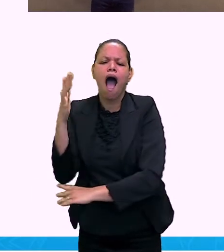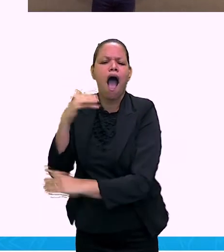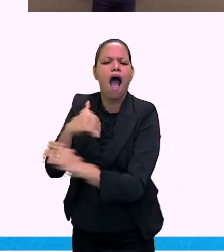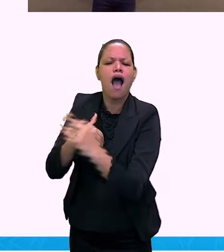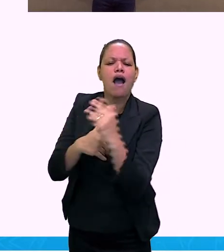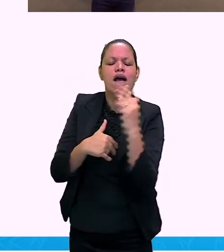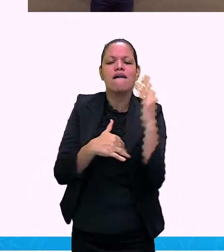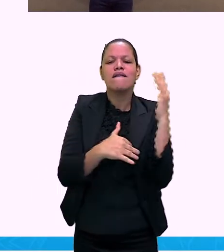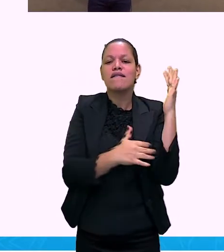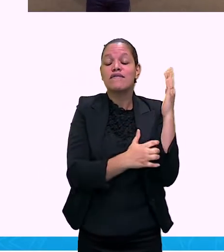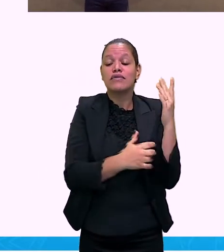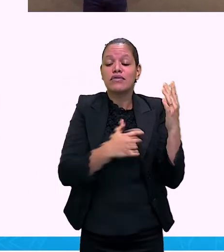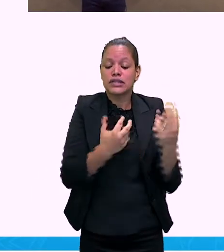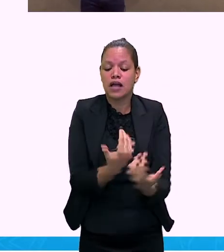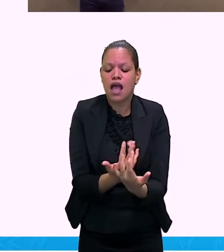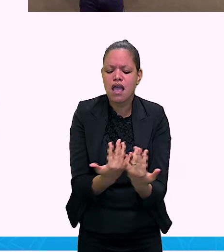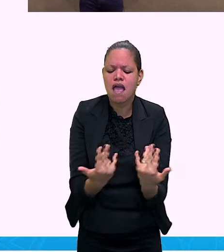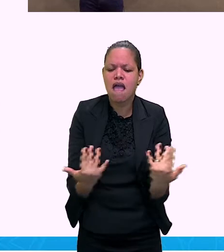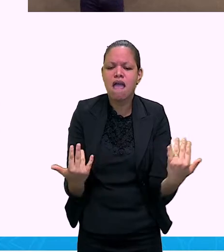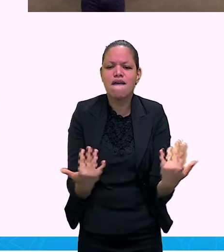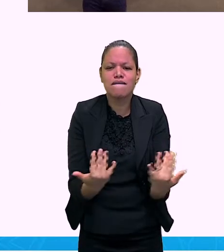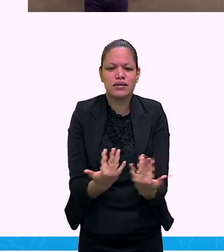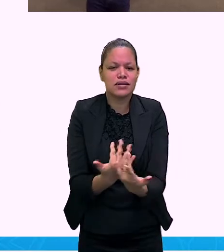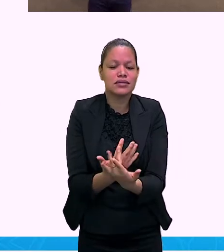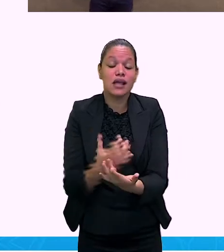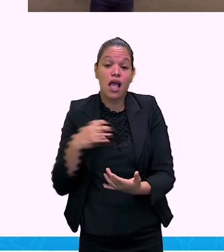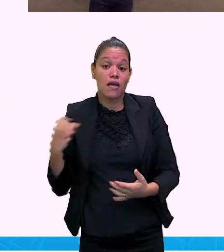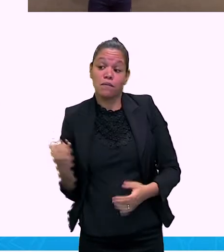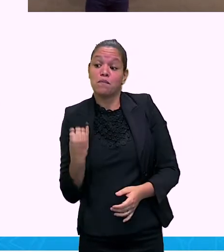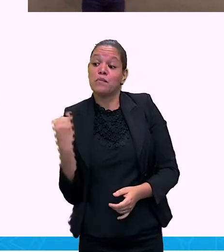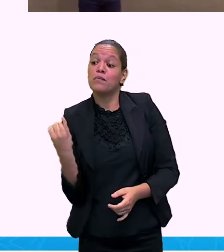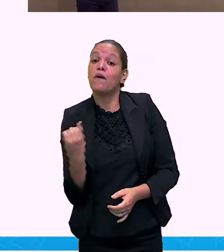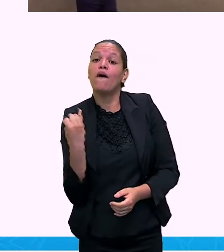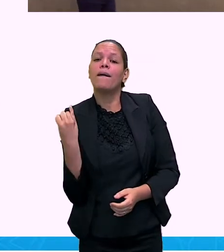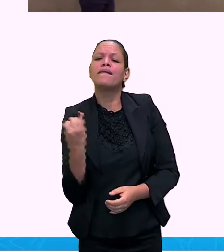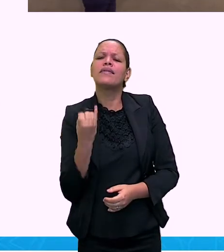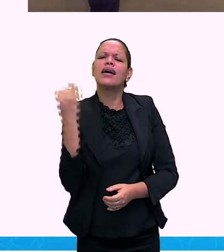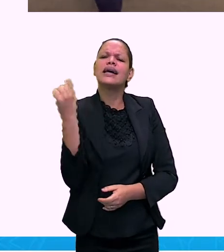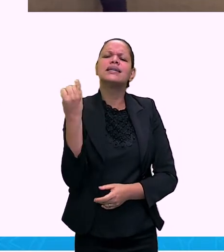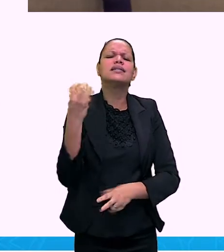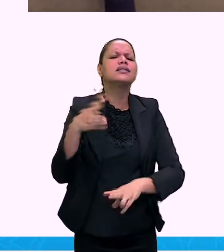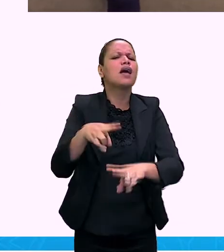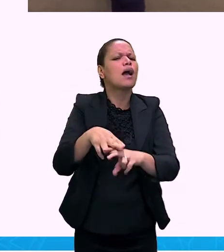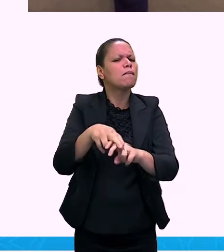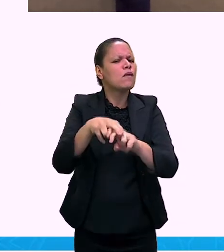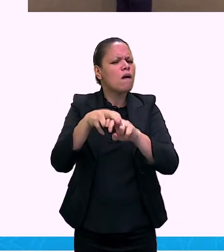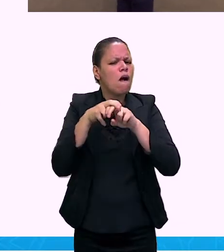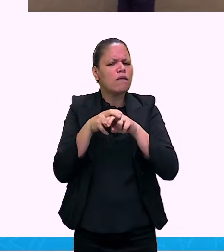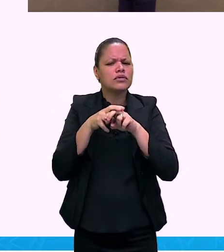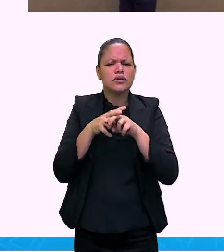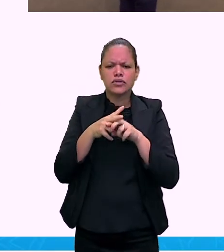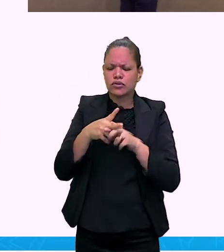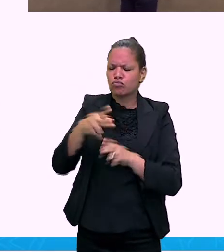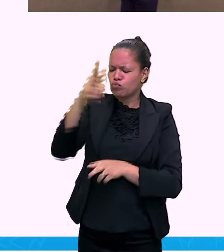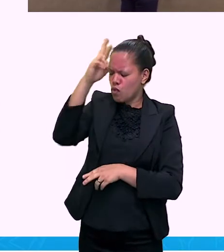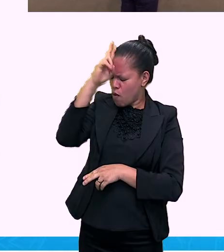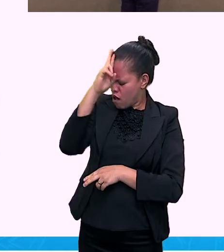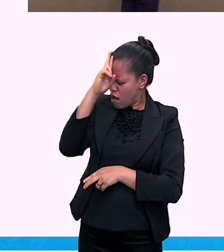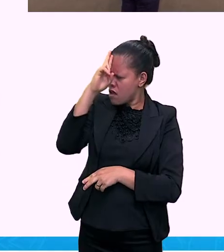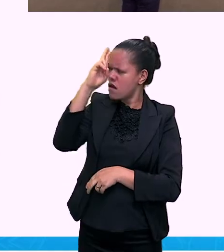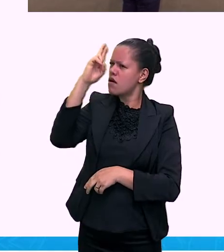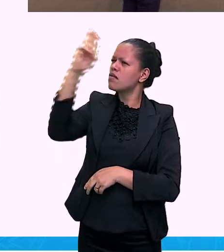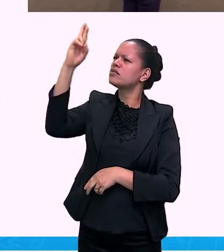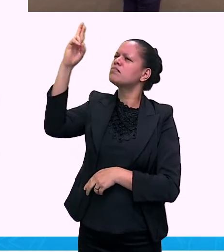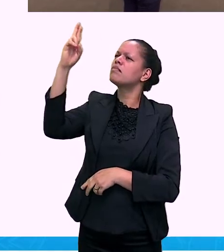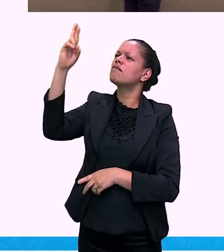extrema importância para a vida desses índios. Por isso, os índios respeitavam muito a